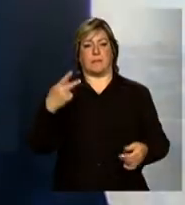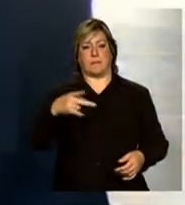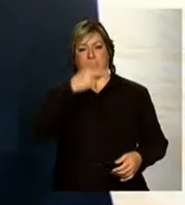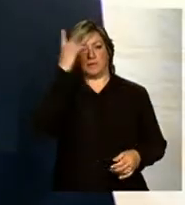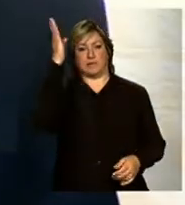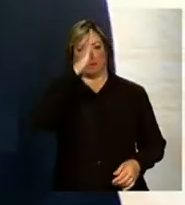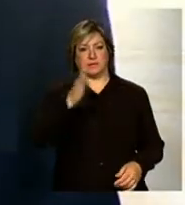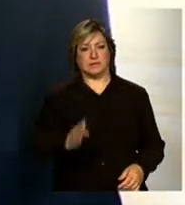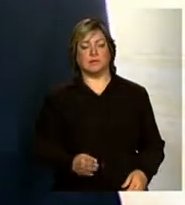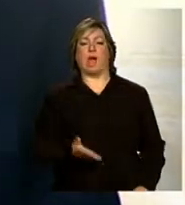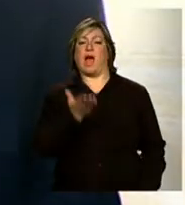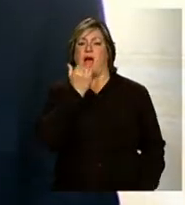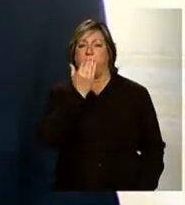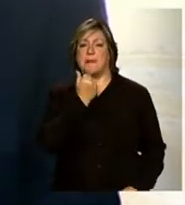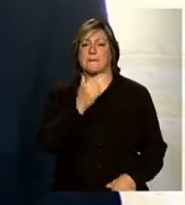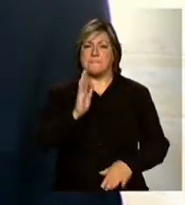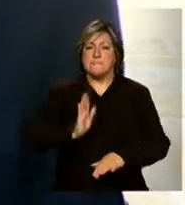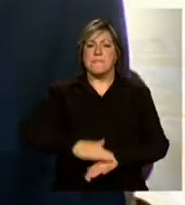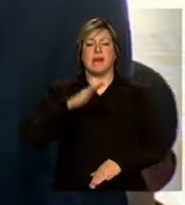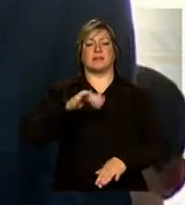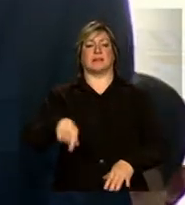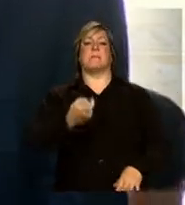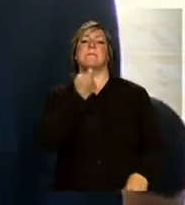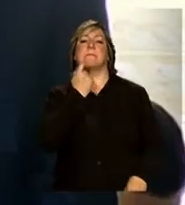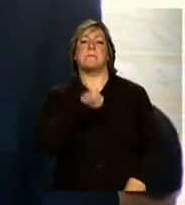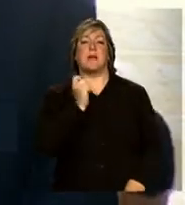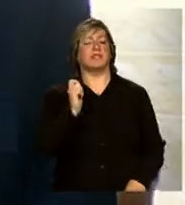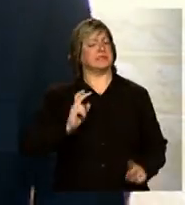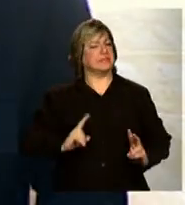a consumir pescado regularmente